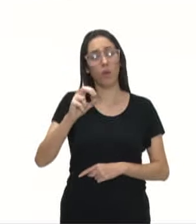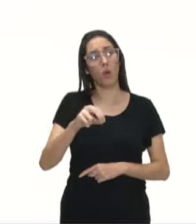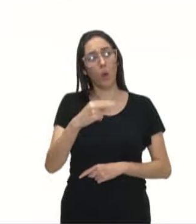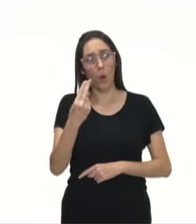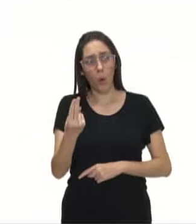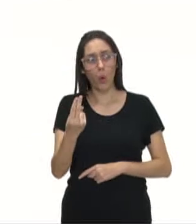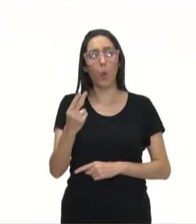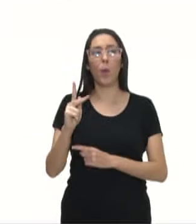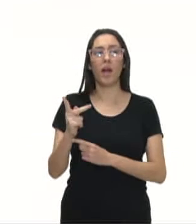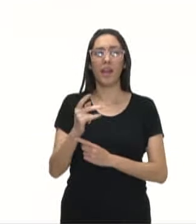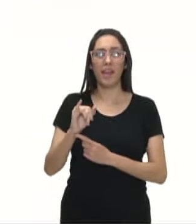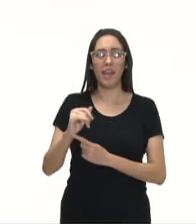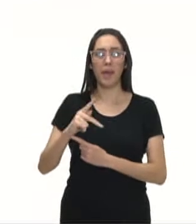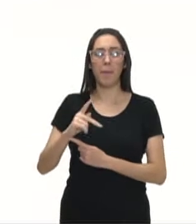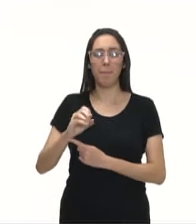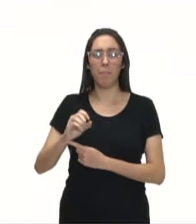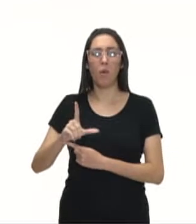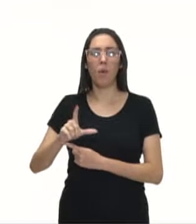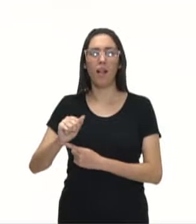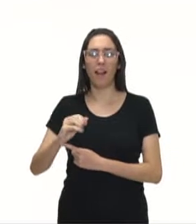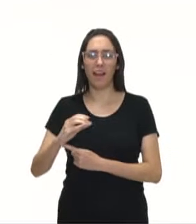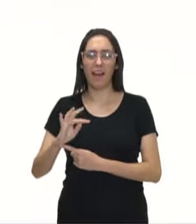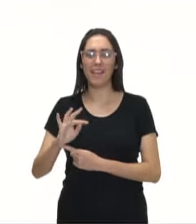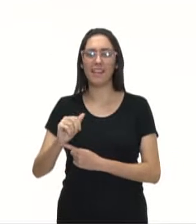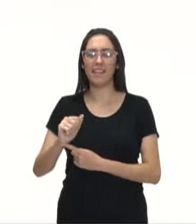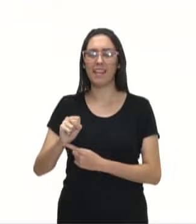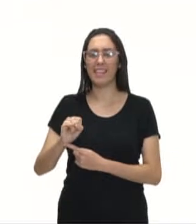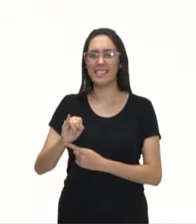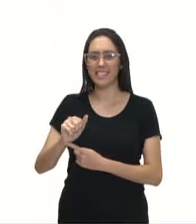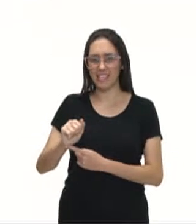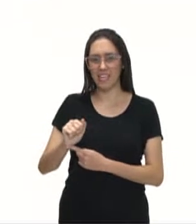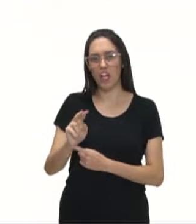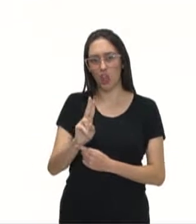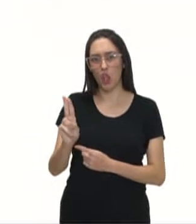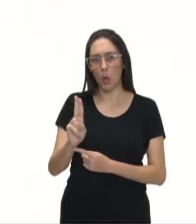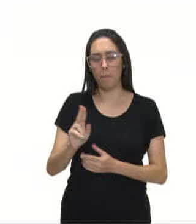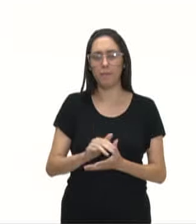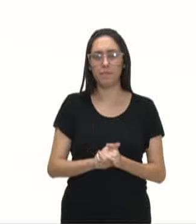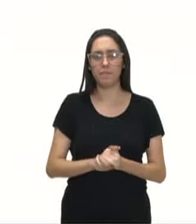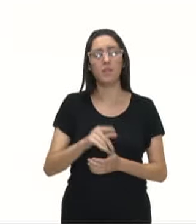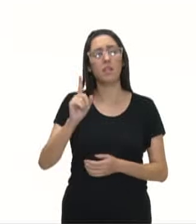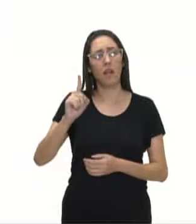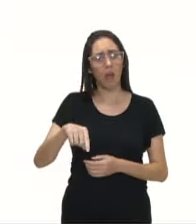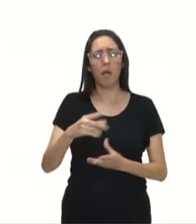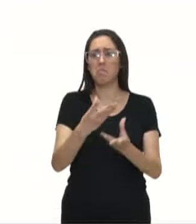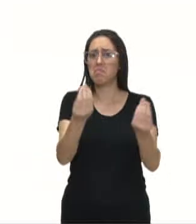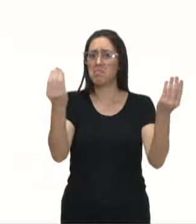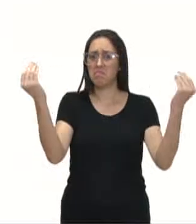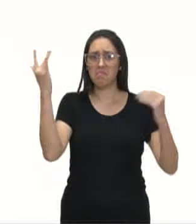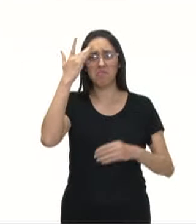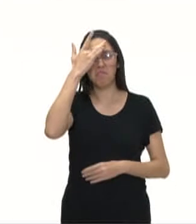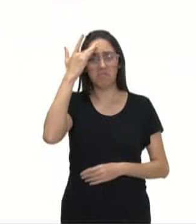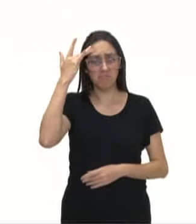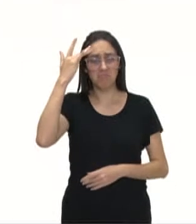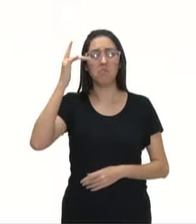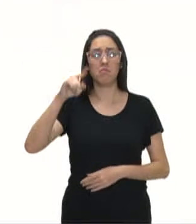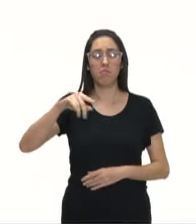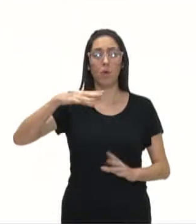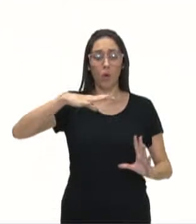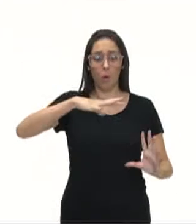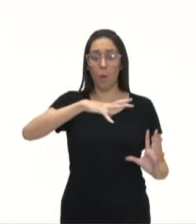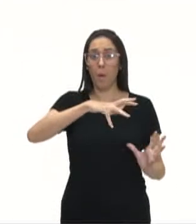repete comigo aí, ó, hipolactasia, é esse o nome, é uma condição muito comum que afeta mais da metade